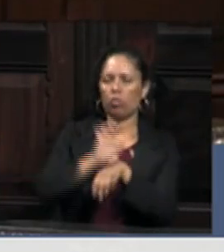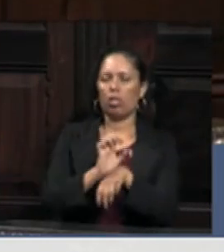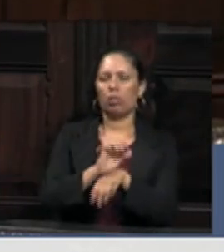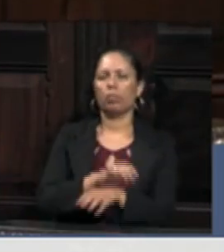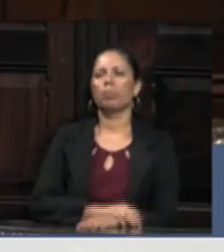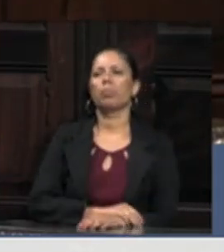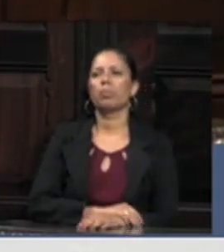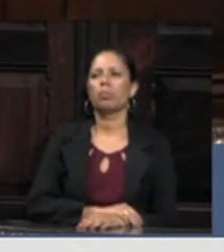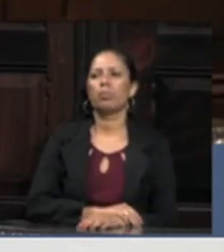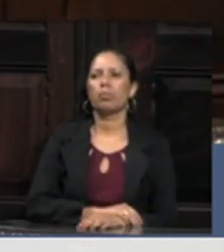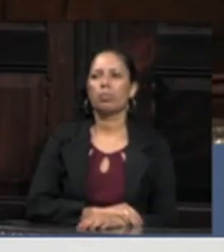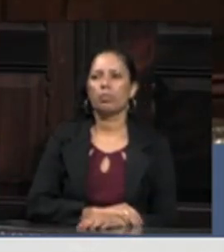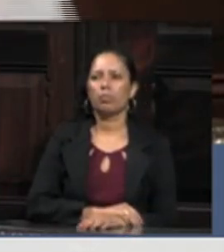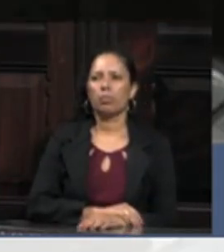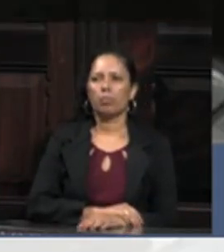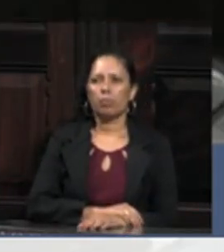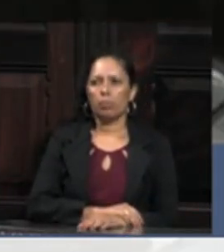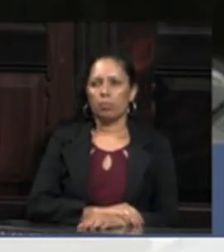Janeiro.